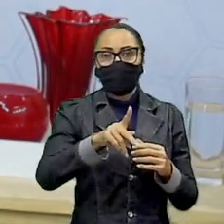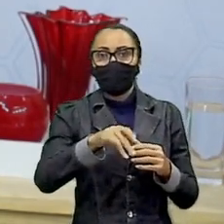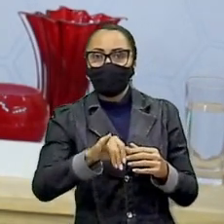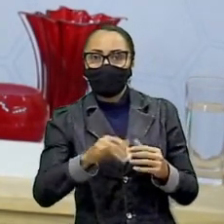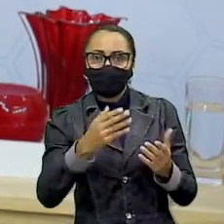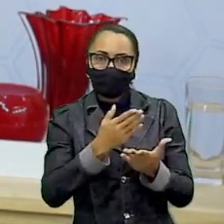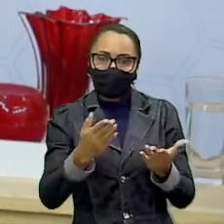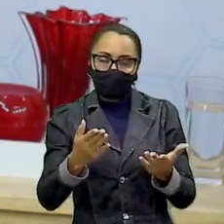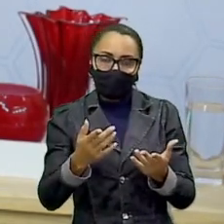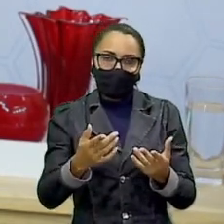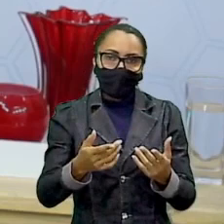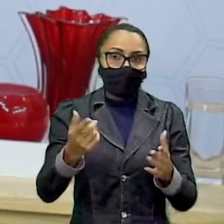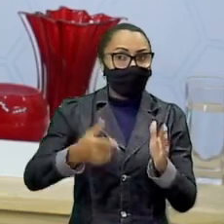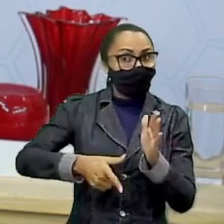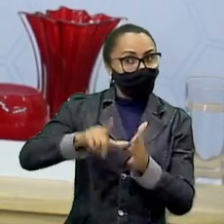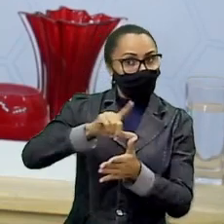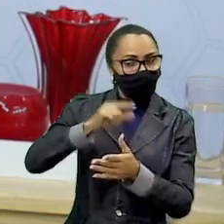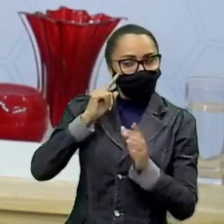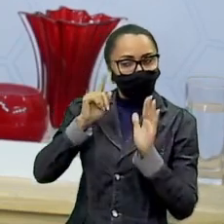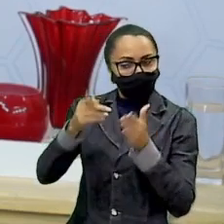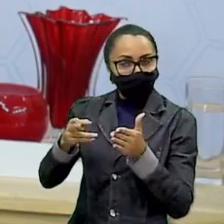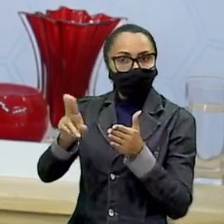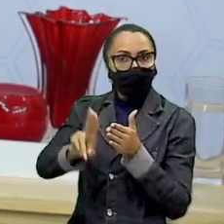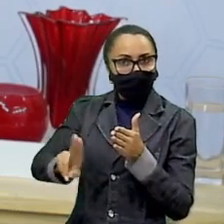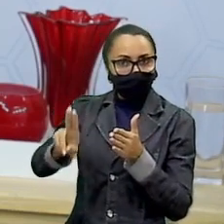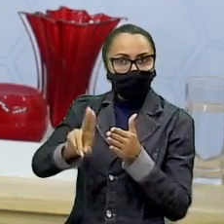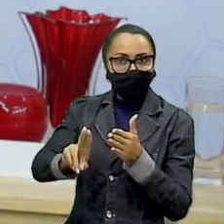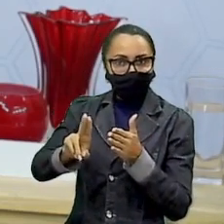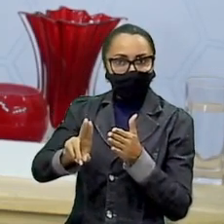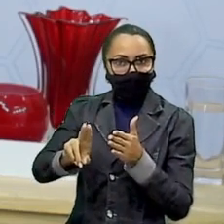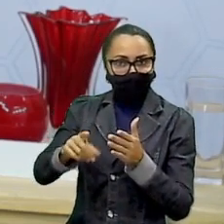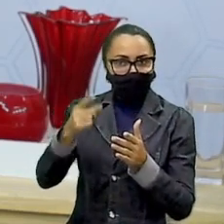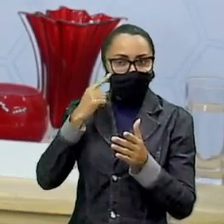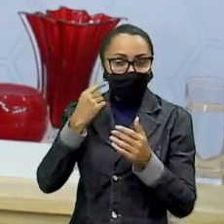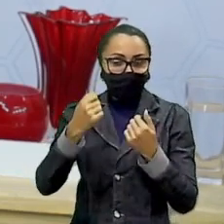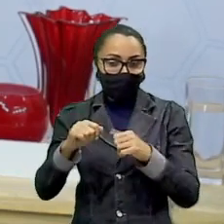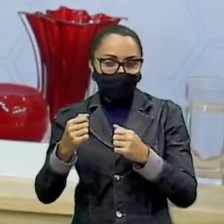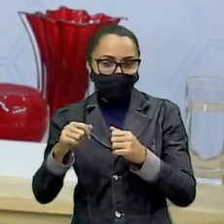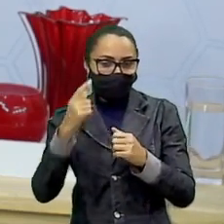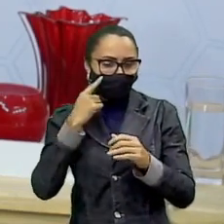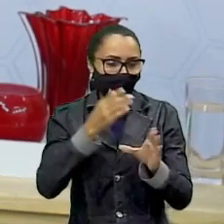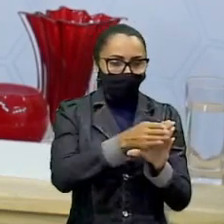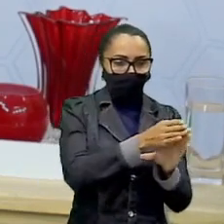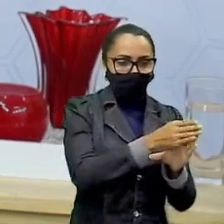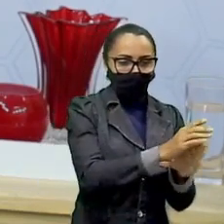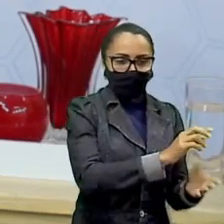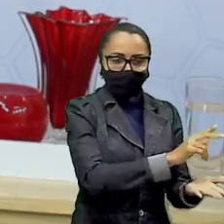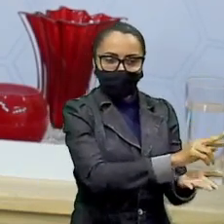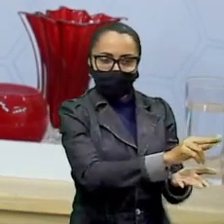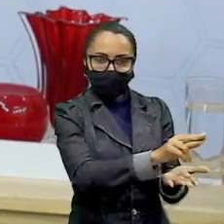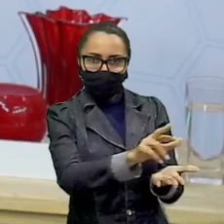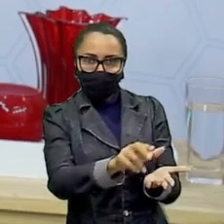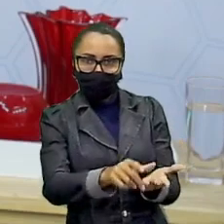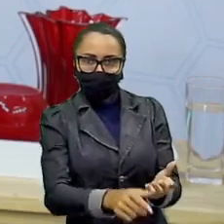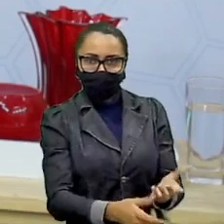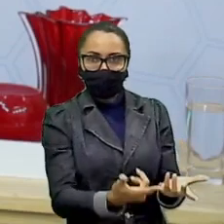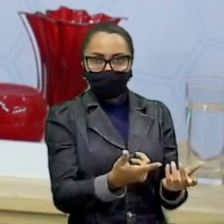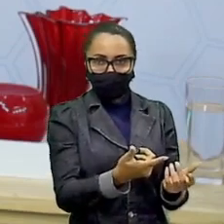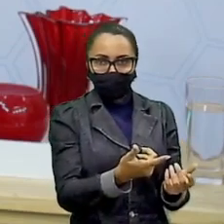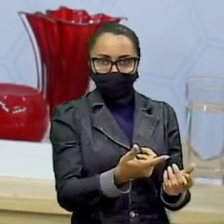veja que antes da gente usar o EPI, né, recomendar o EPI, a gente precisa fazer várias outras alternativas